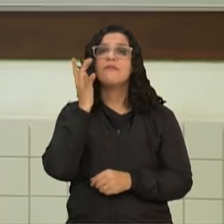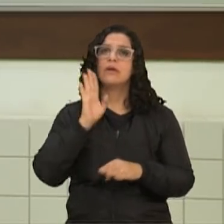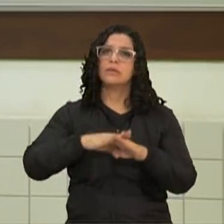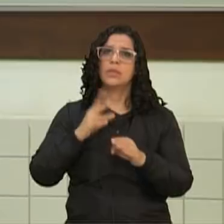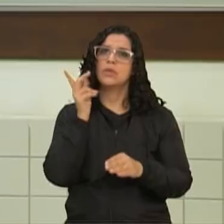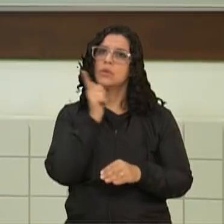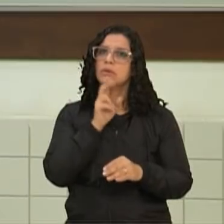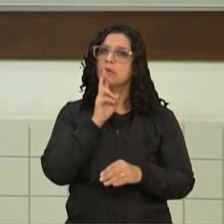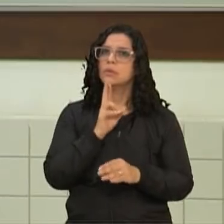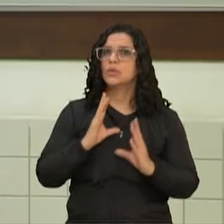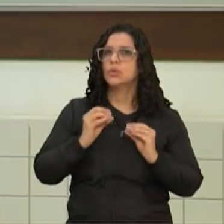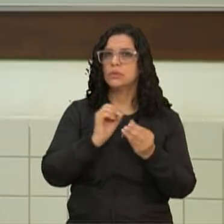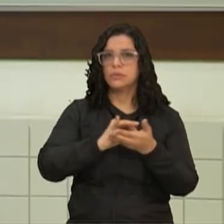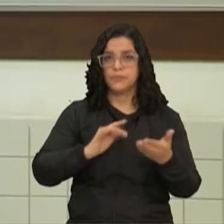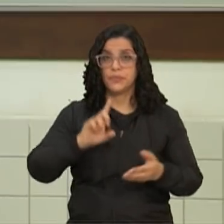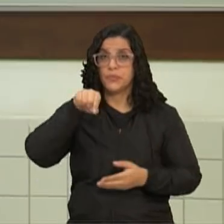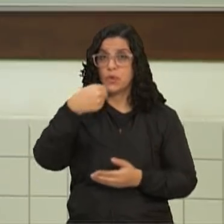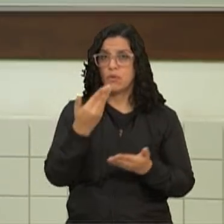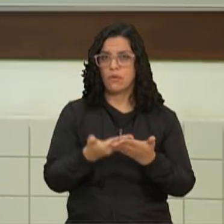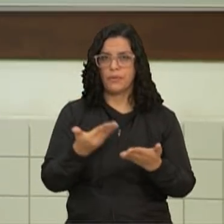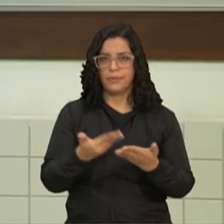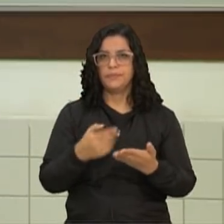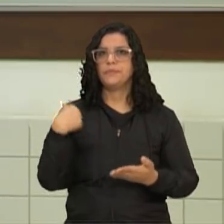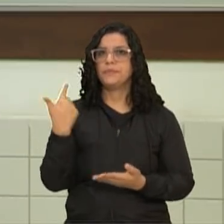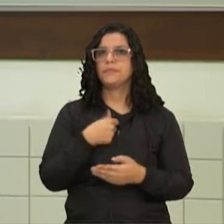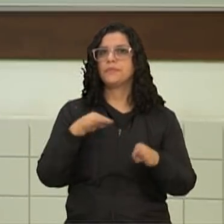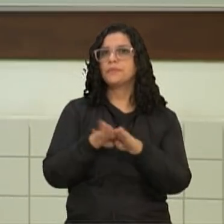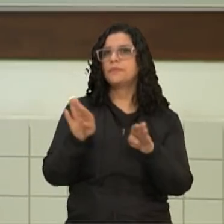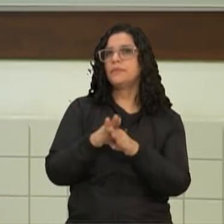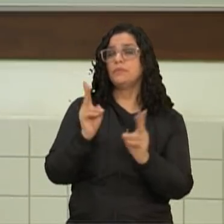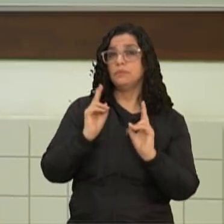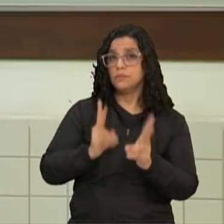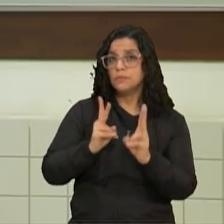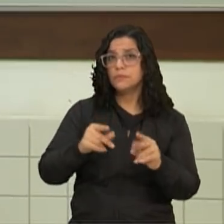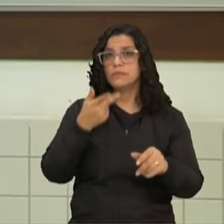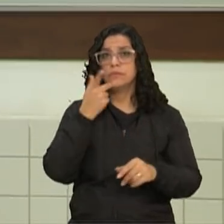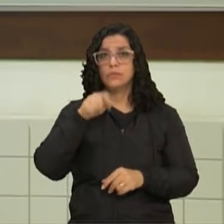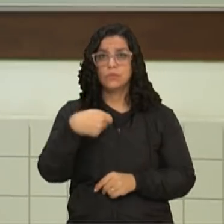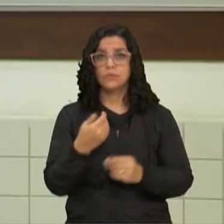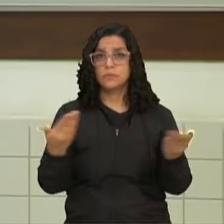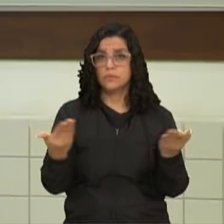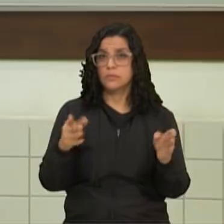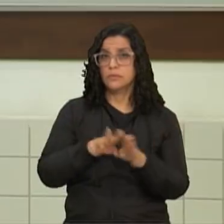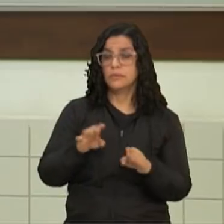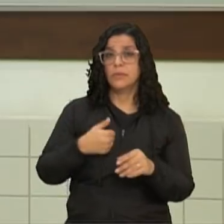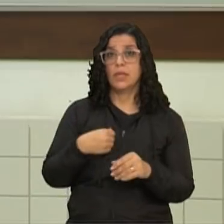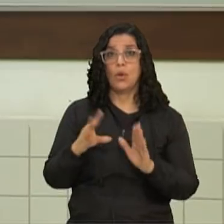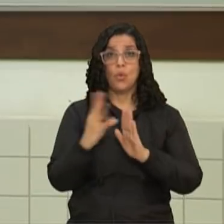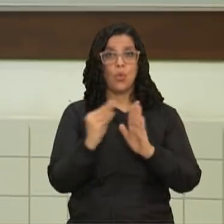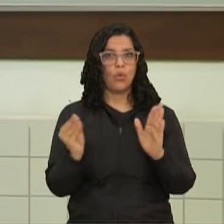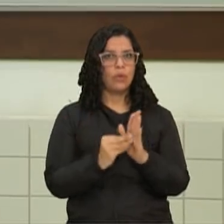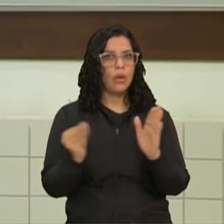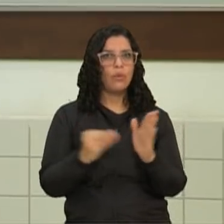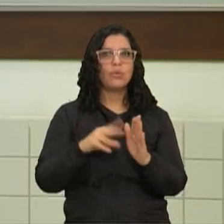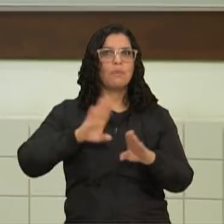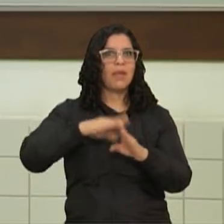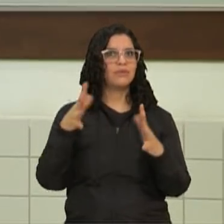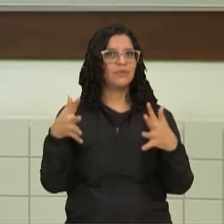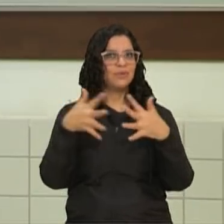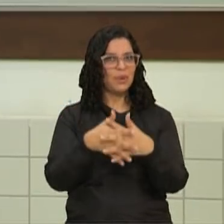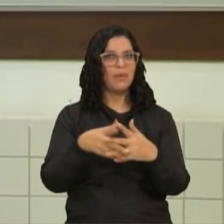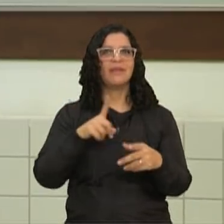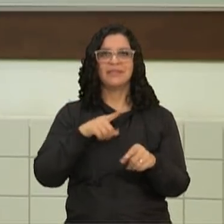facilidade de resolver. Na próxima aula, a gente vai continuar trabalhando e aumentando um pouquinho a